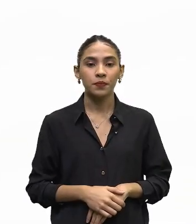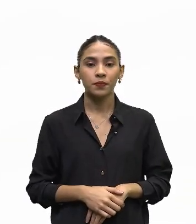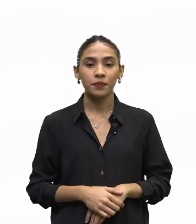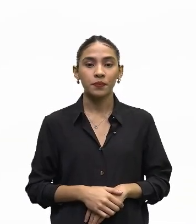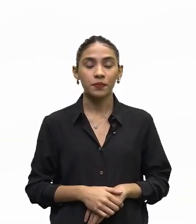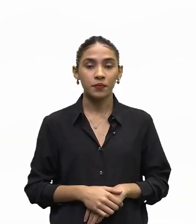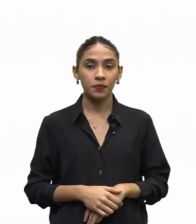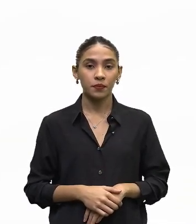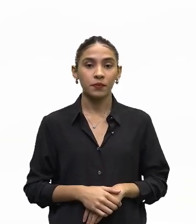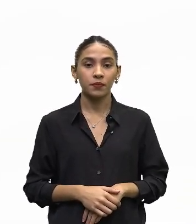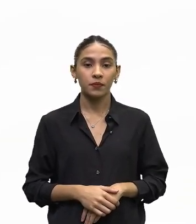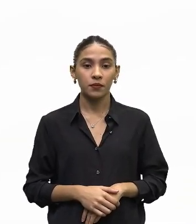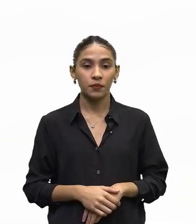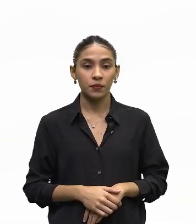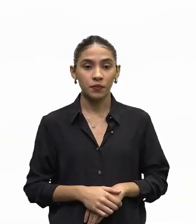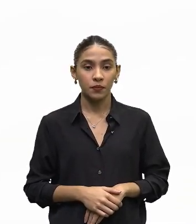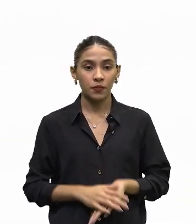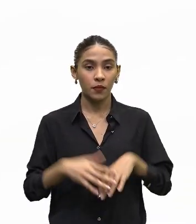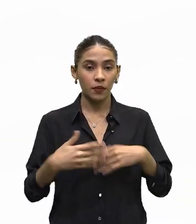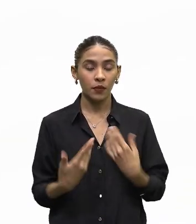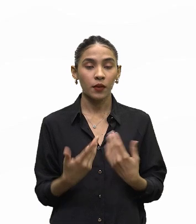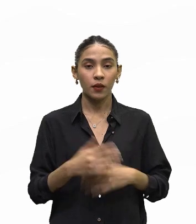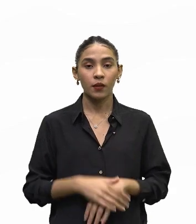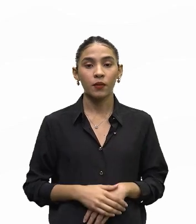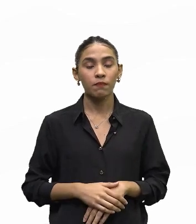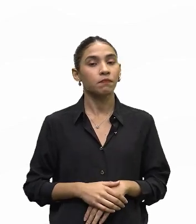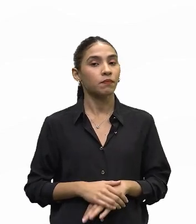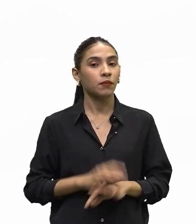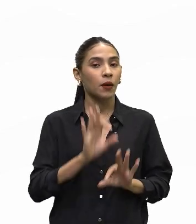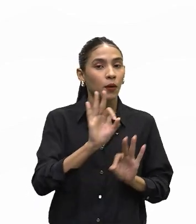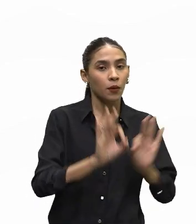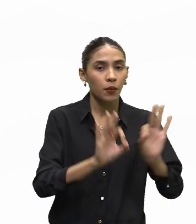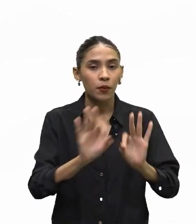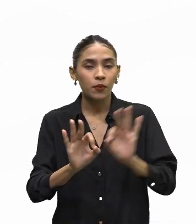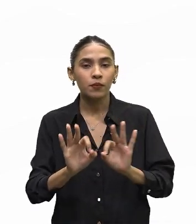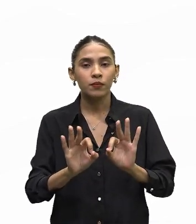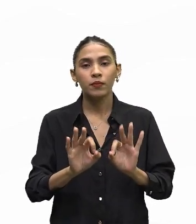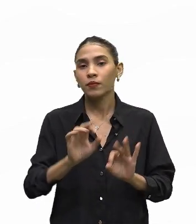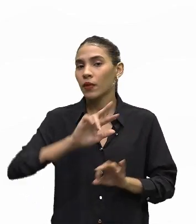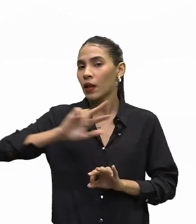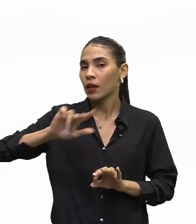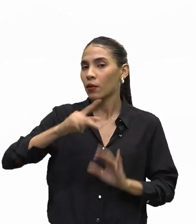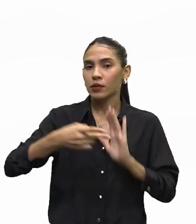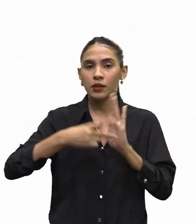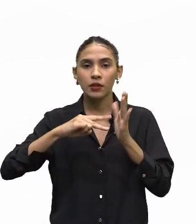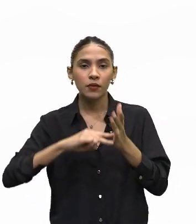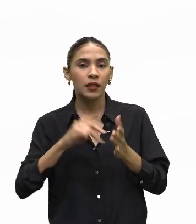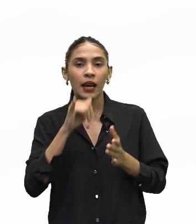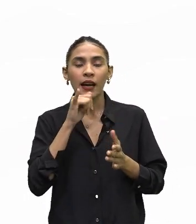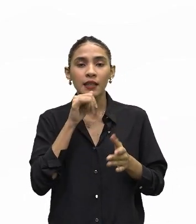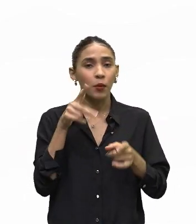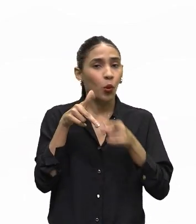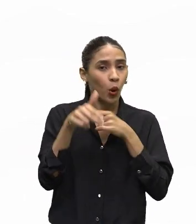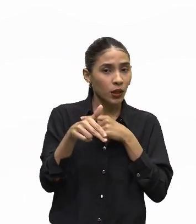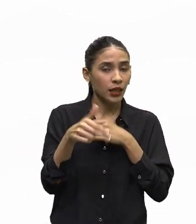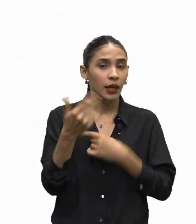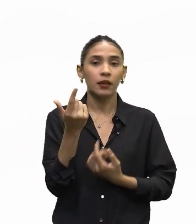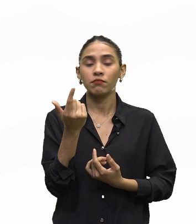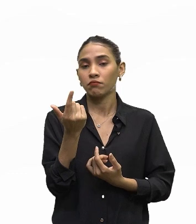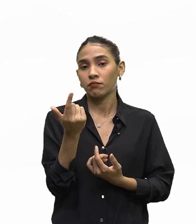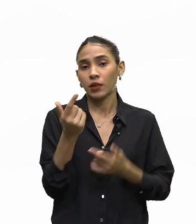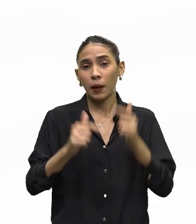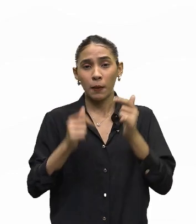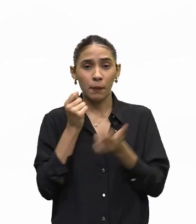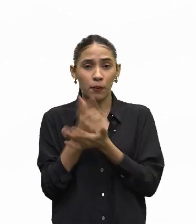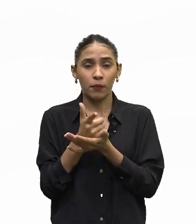Então, planejar o consumo consciente não significa restringir gastos ou deixar